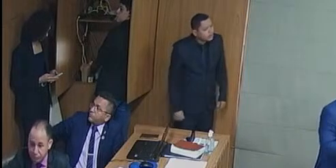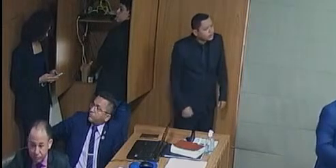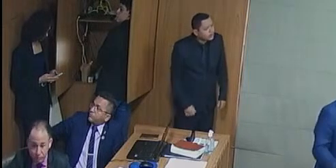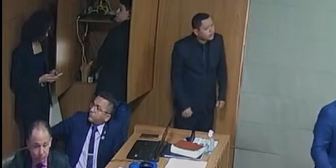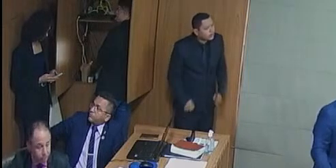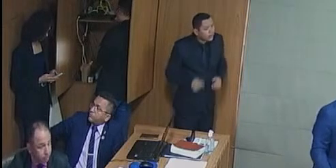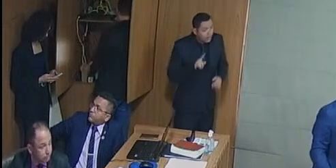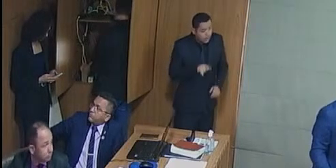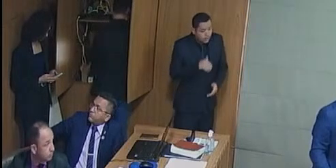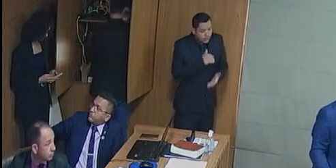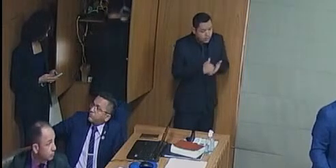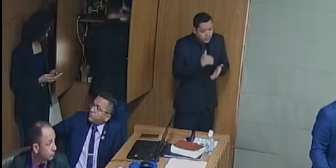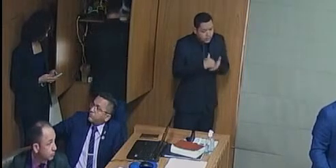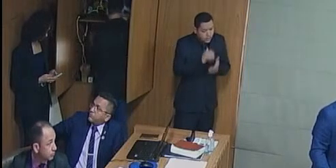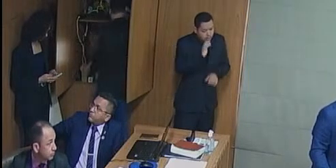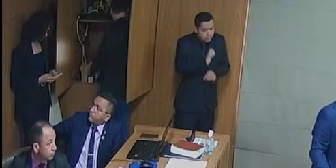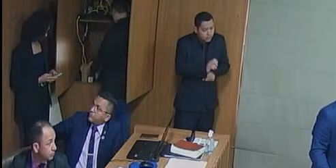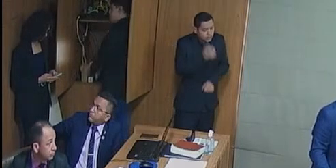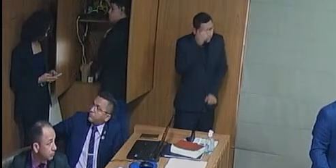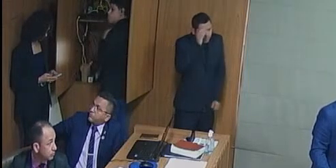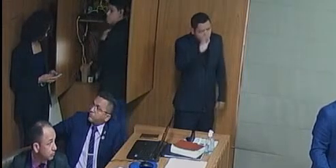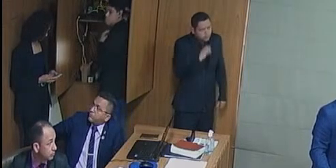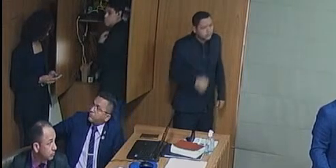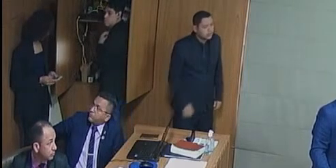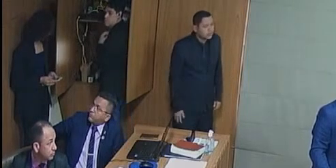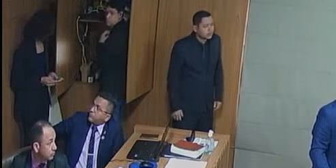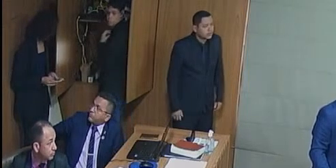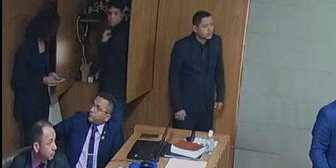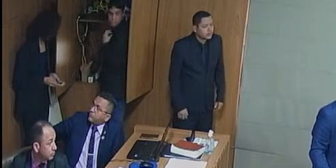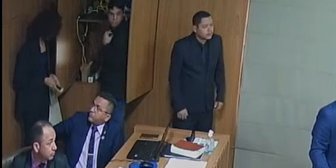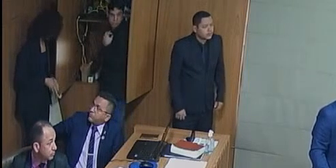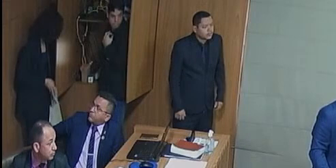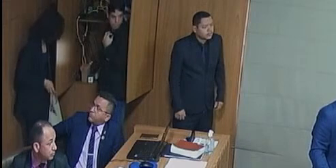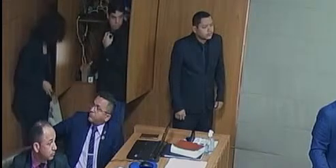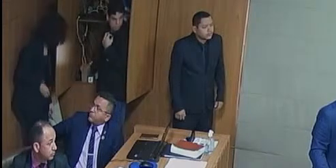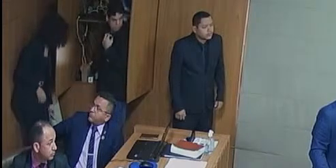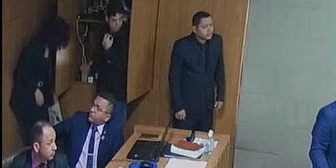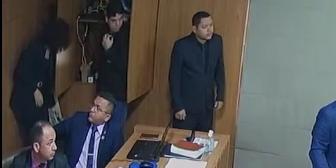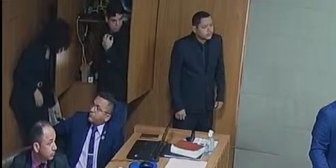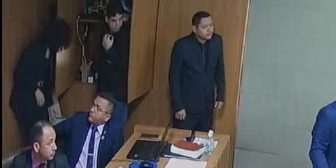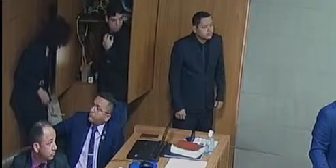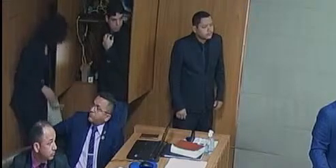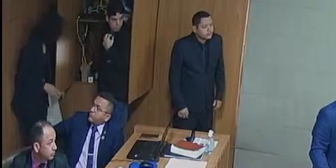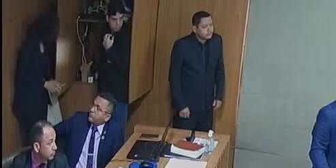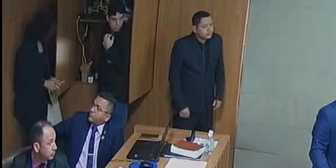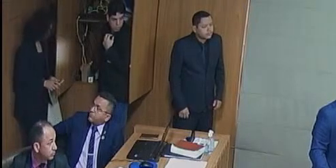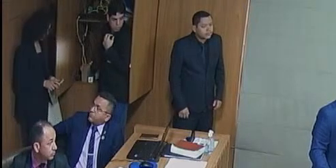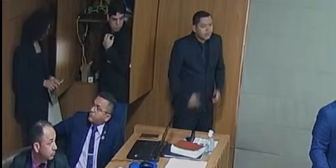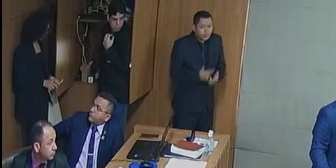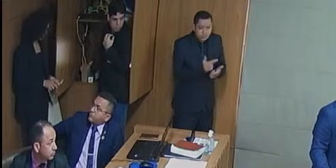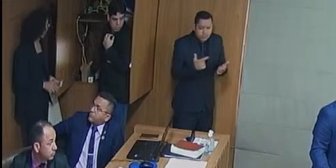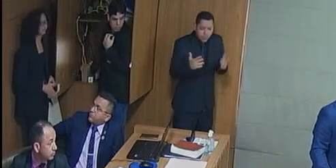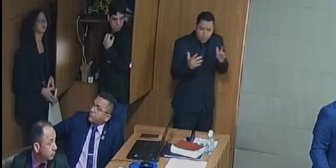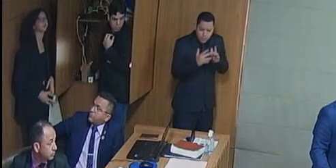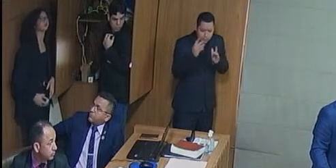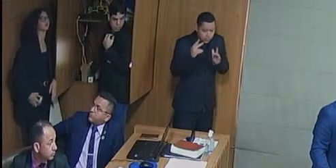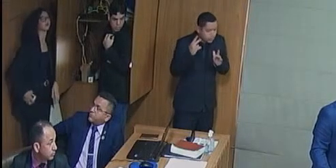é atual secretário de estado e cultura não mantendo mais contato com o promotor de justiça Zanoni